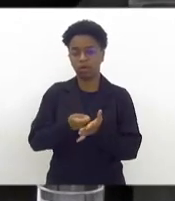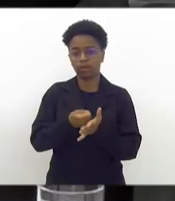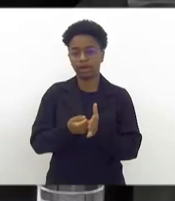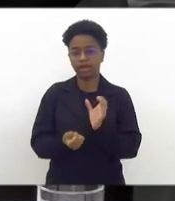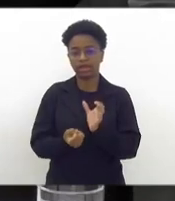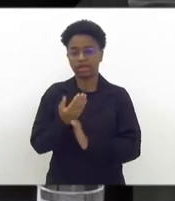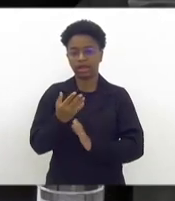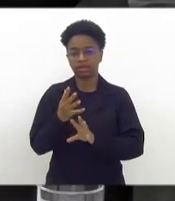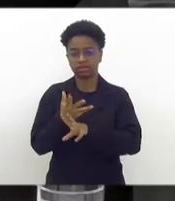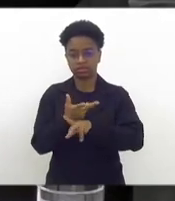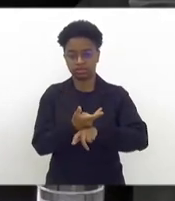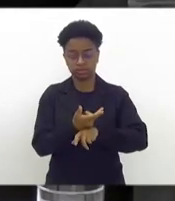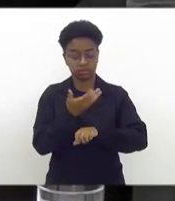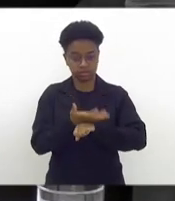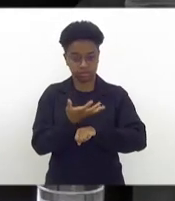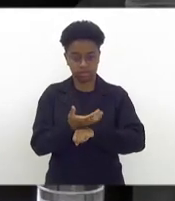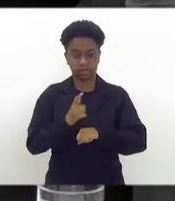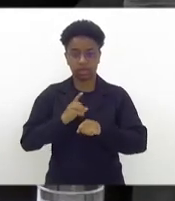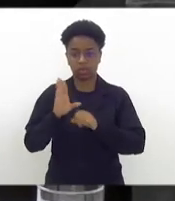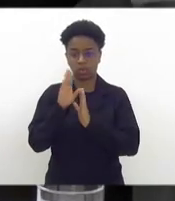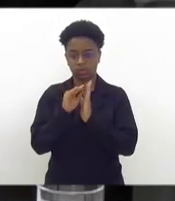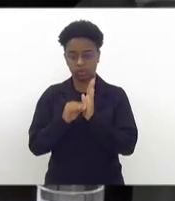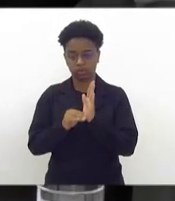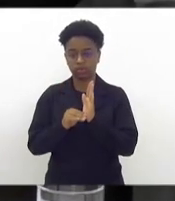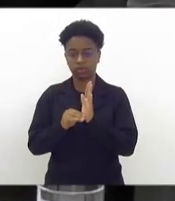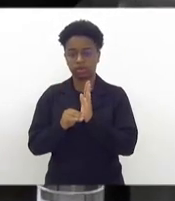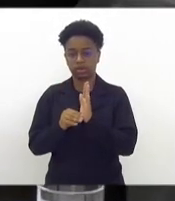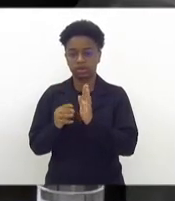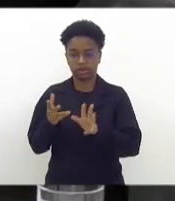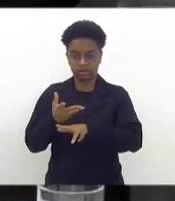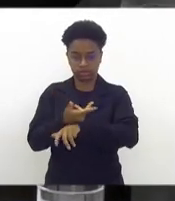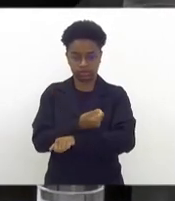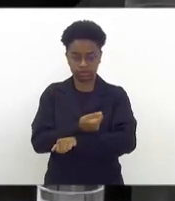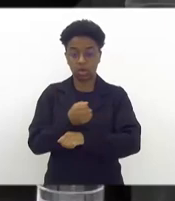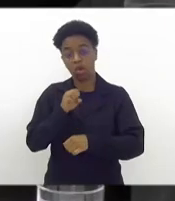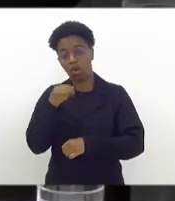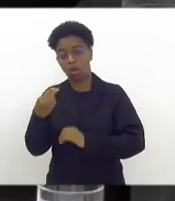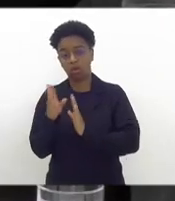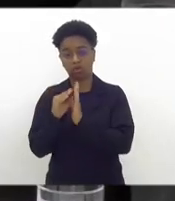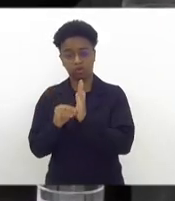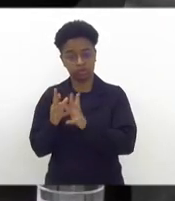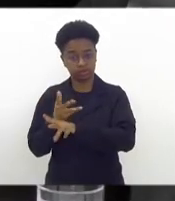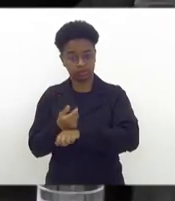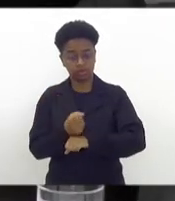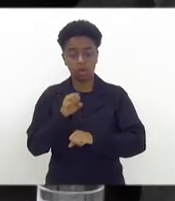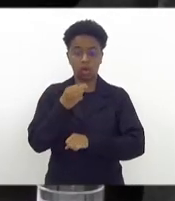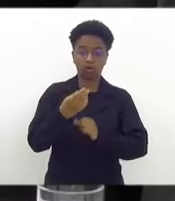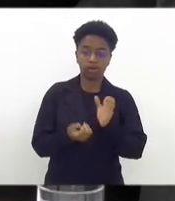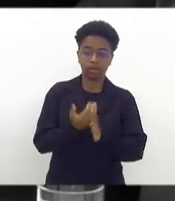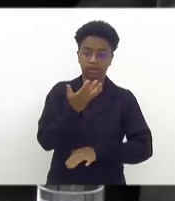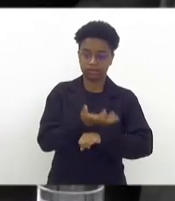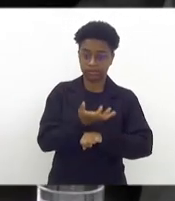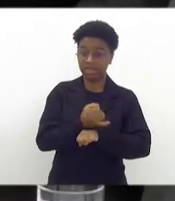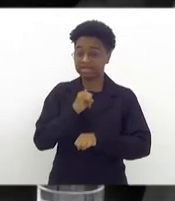conteúdo transversal. Ou é conteúdo transversal ou cria disciplina, né? Criar disciplina obrigatória de robótica, a gente